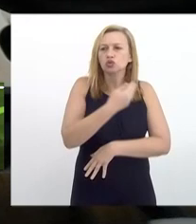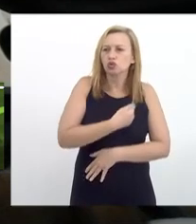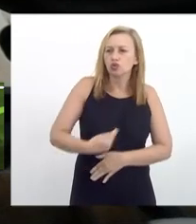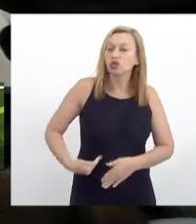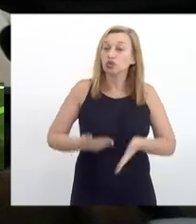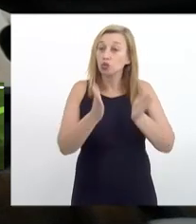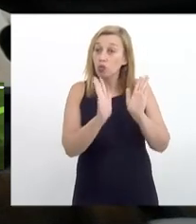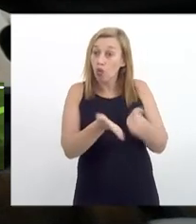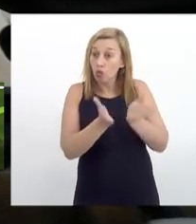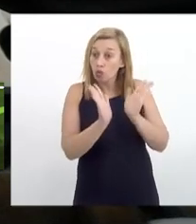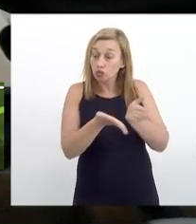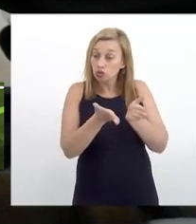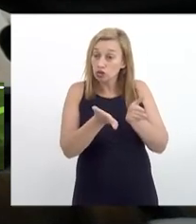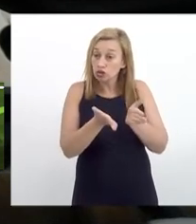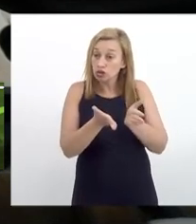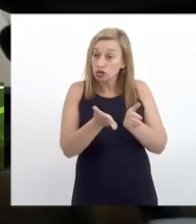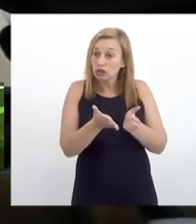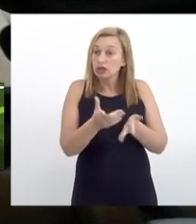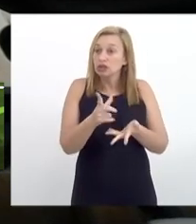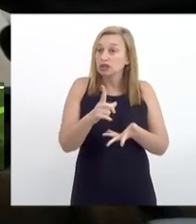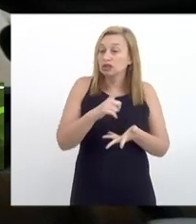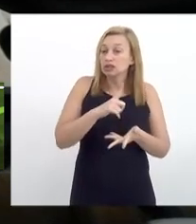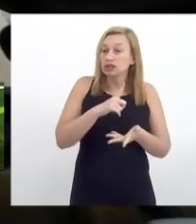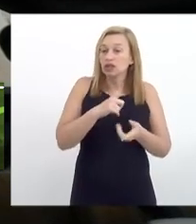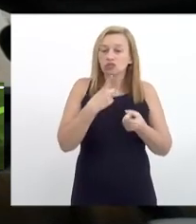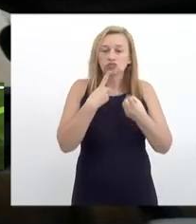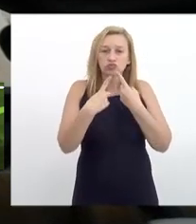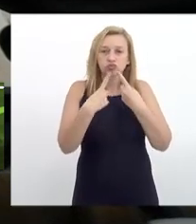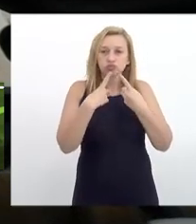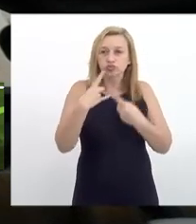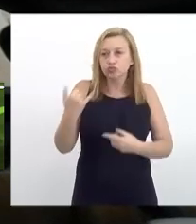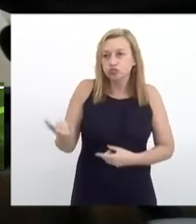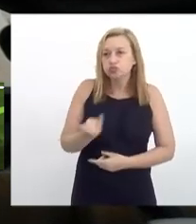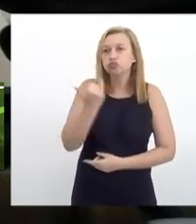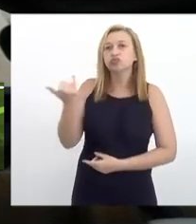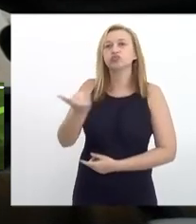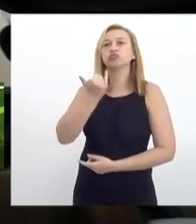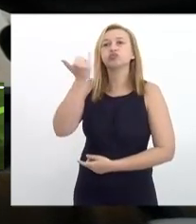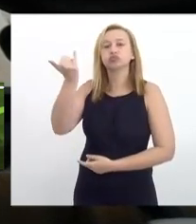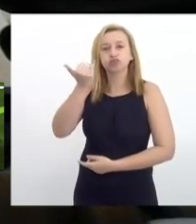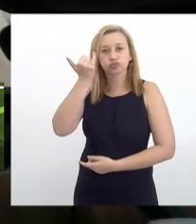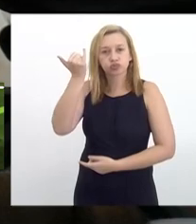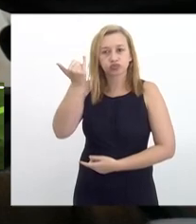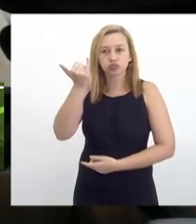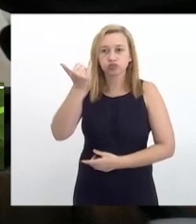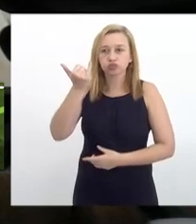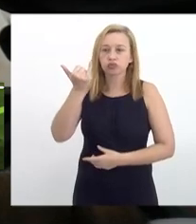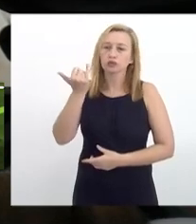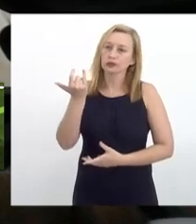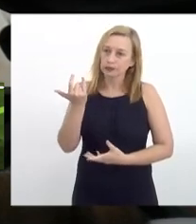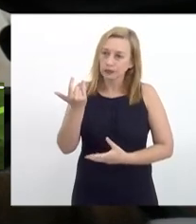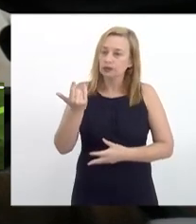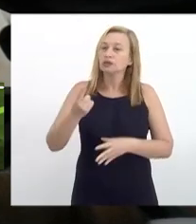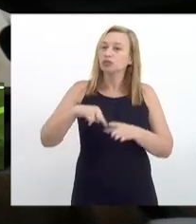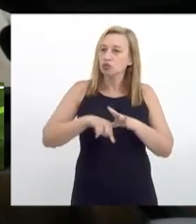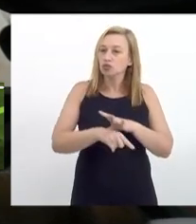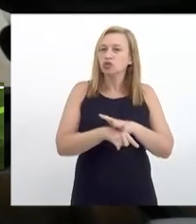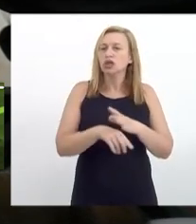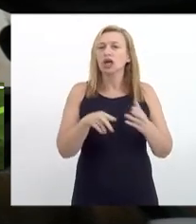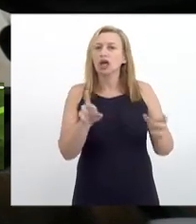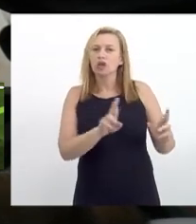hoje tem um debate importante a ser aprofundado com relação